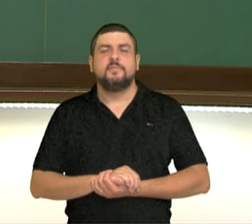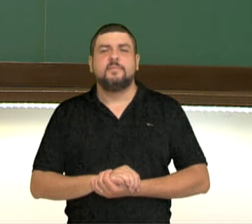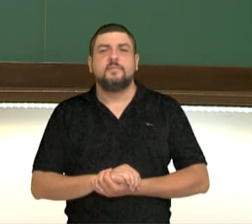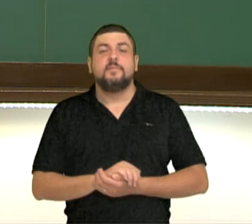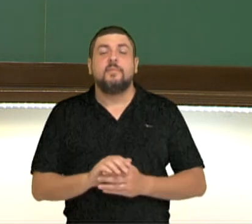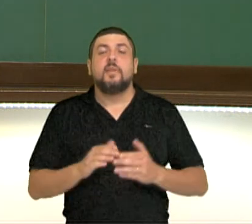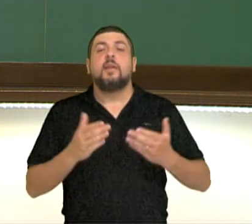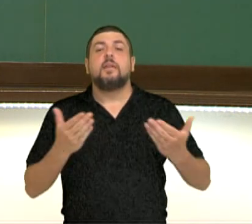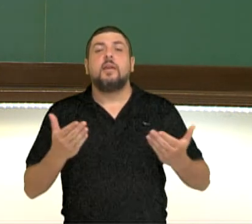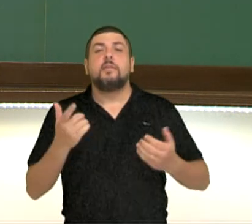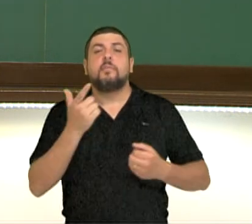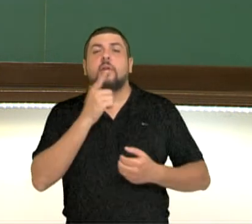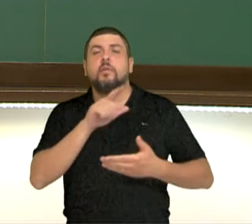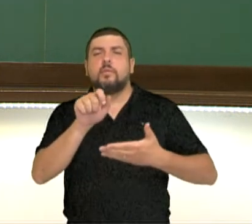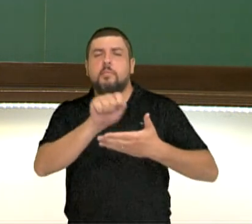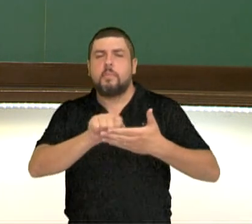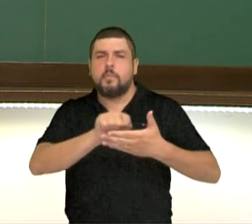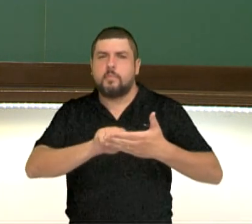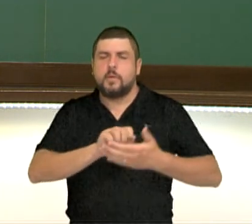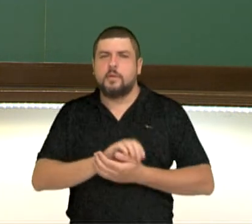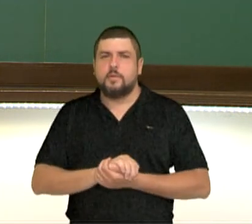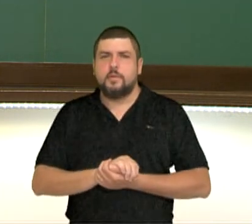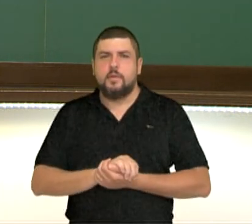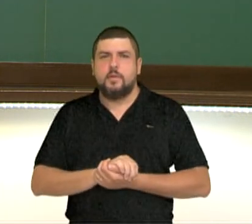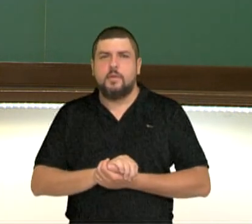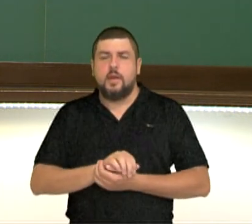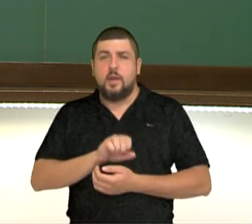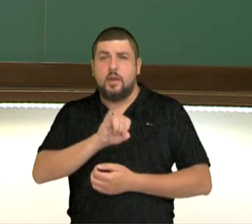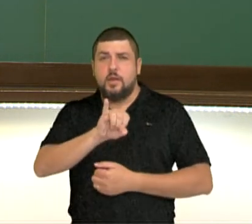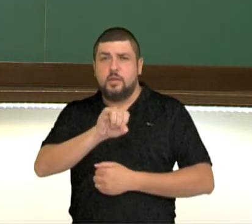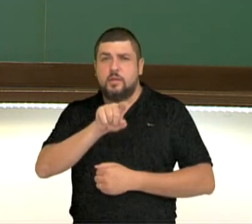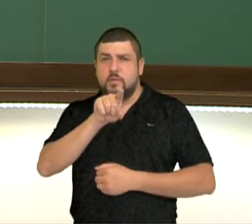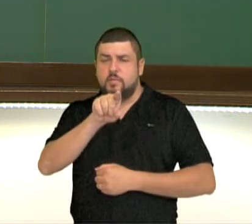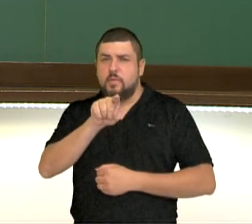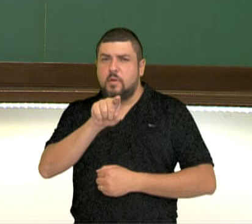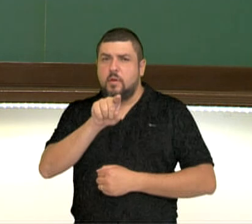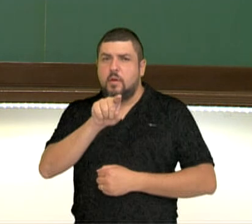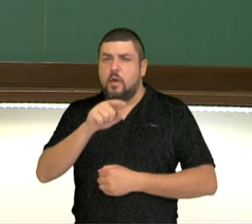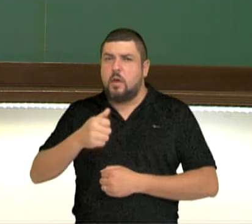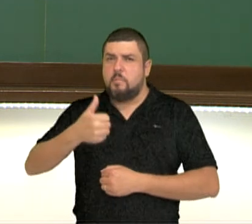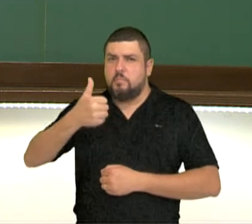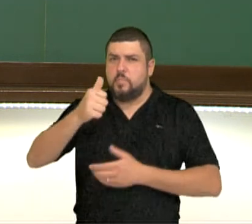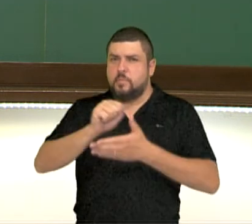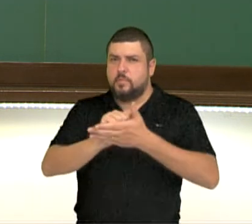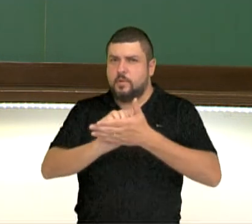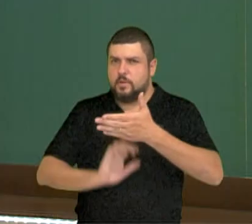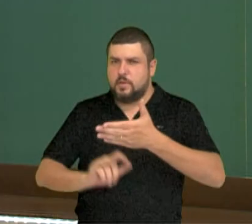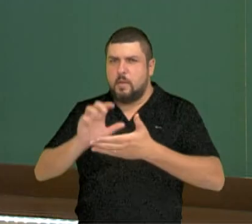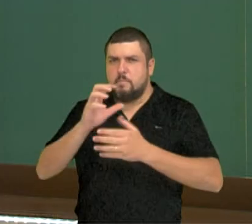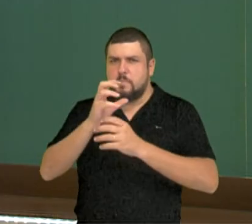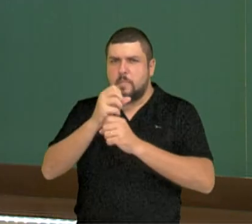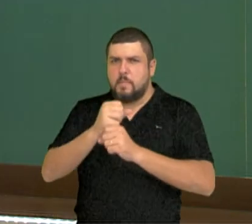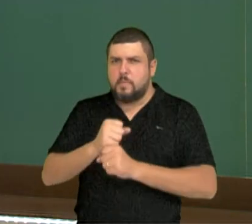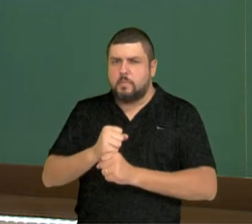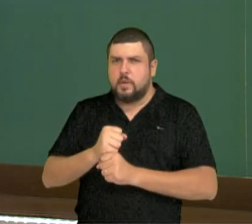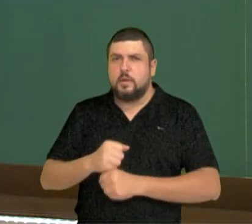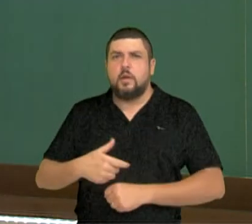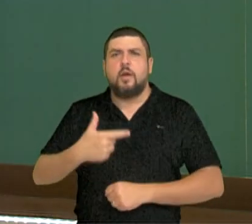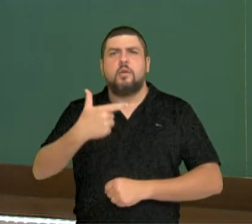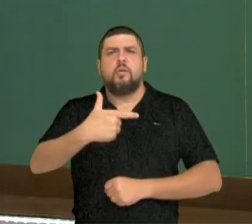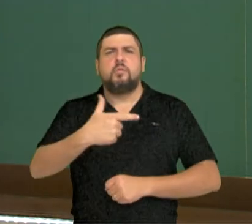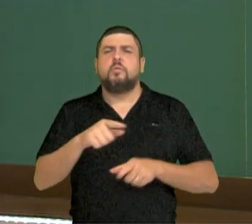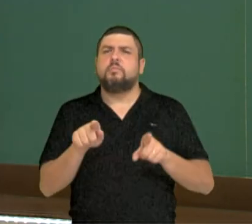E aí, meus queridos, conseguiram resolver? Cara, se você pegou, resolveu o primeiro exercício, prestou bem atenção, o segundo vai ser, ó,